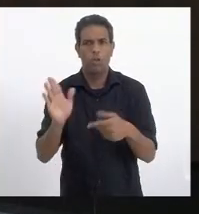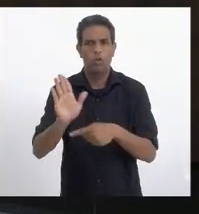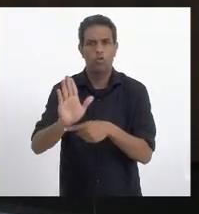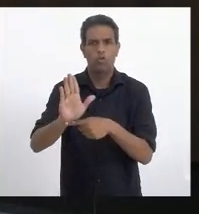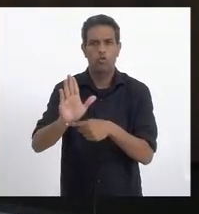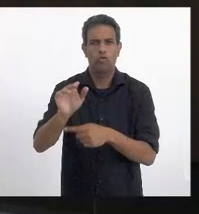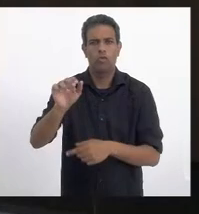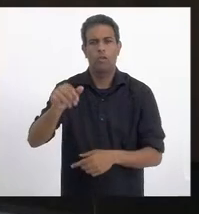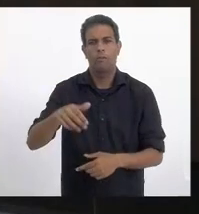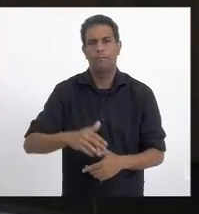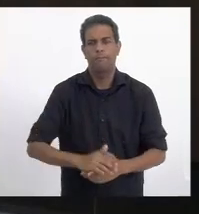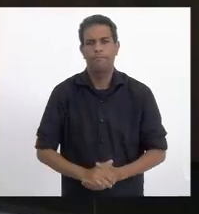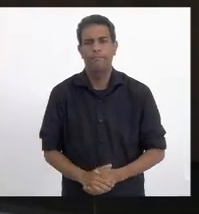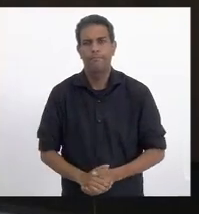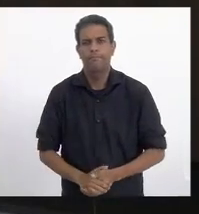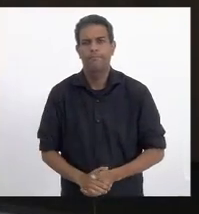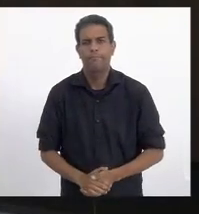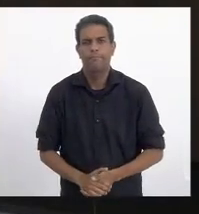para mim